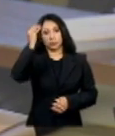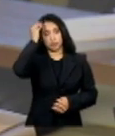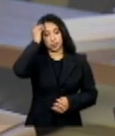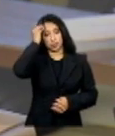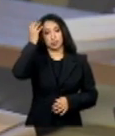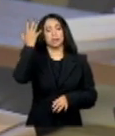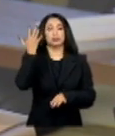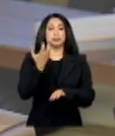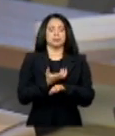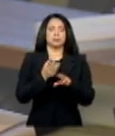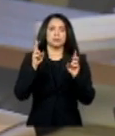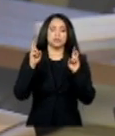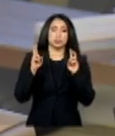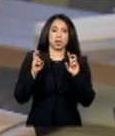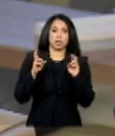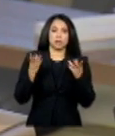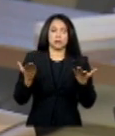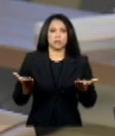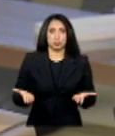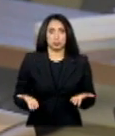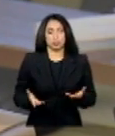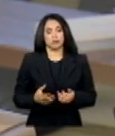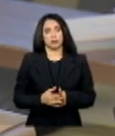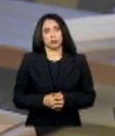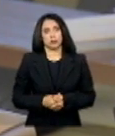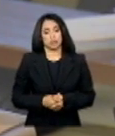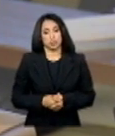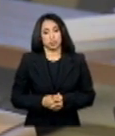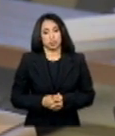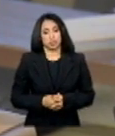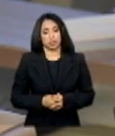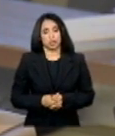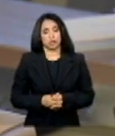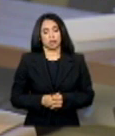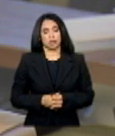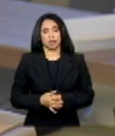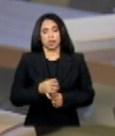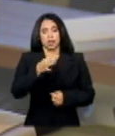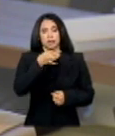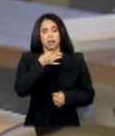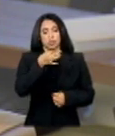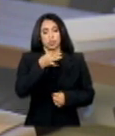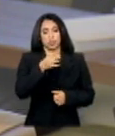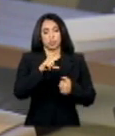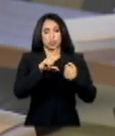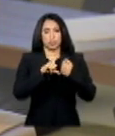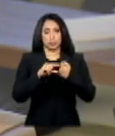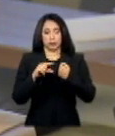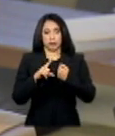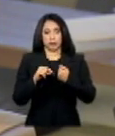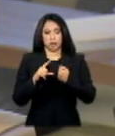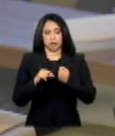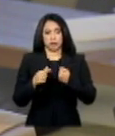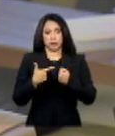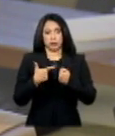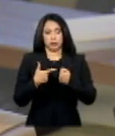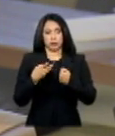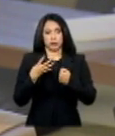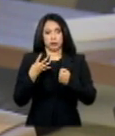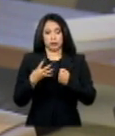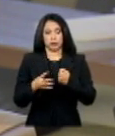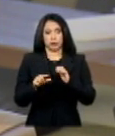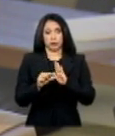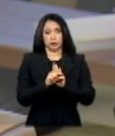se é agasalho da hipótese do artigo 24 inciso 5º que